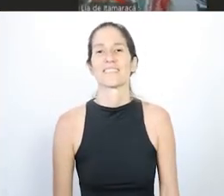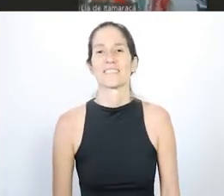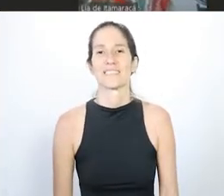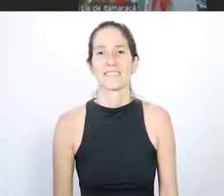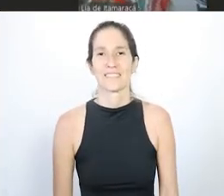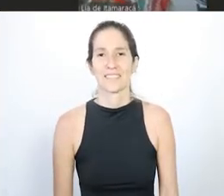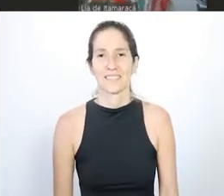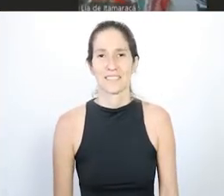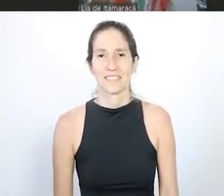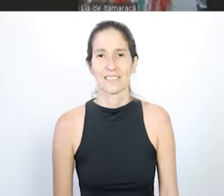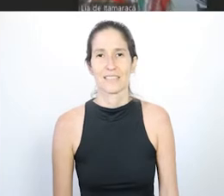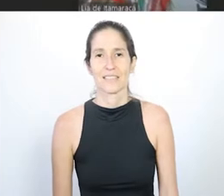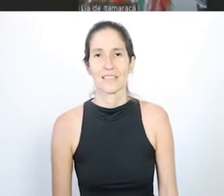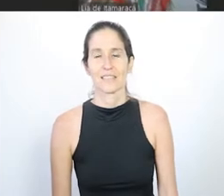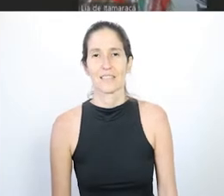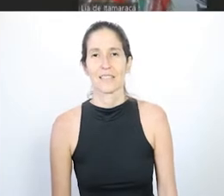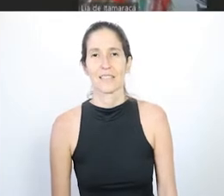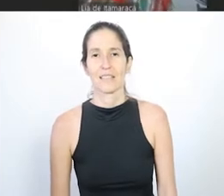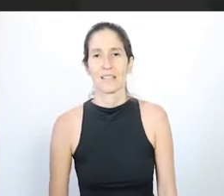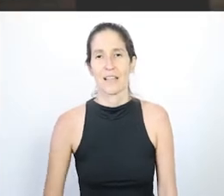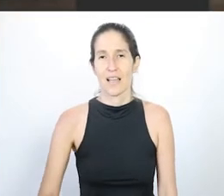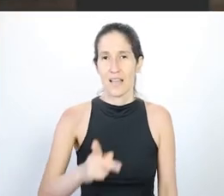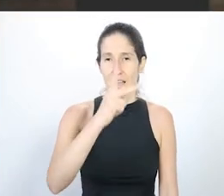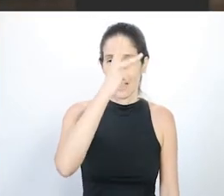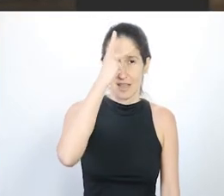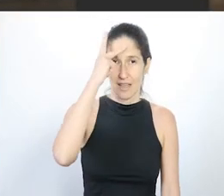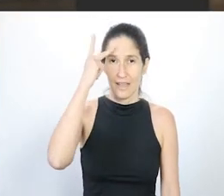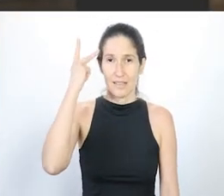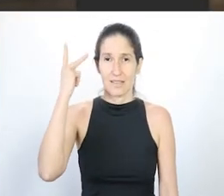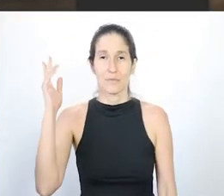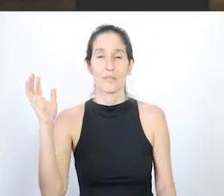ao povo do Capão,